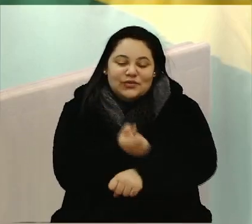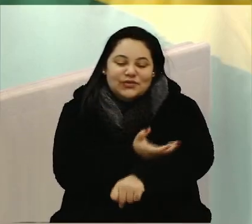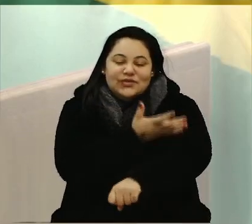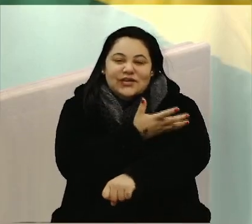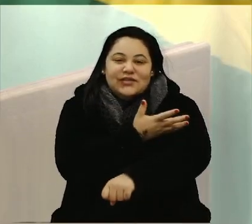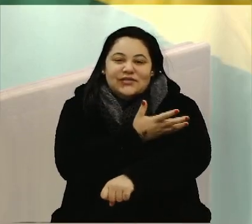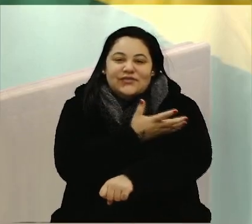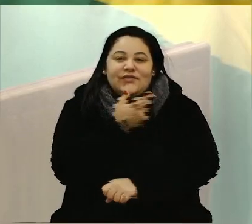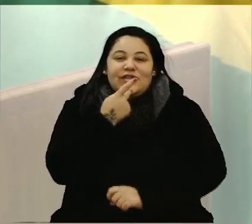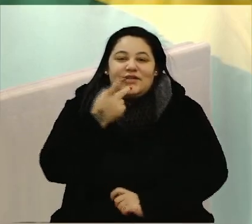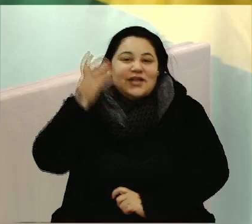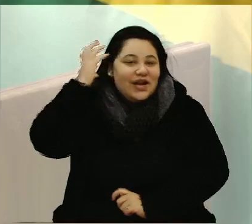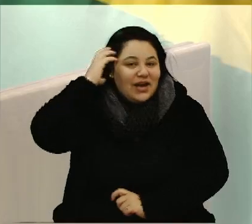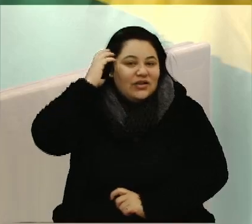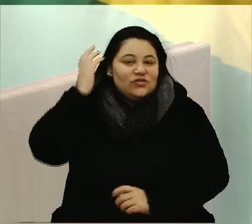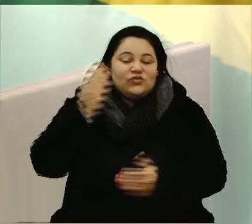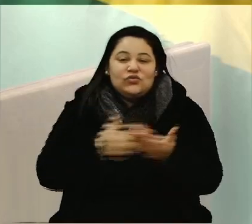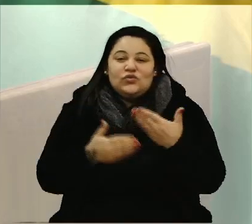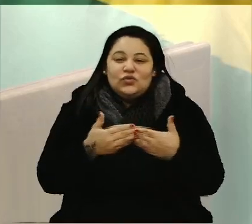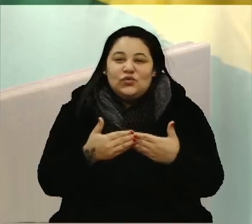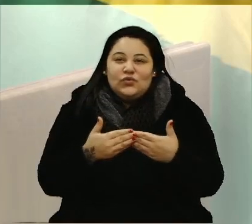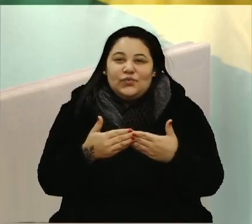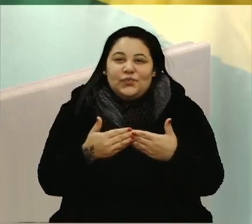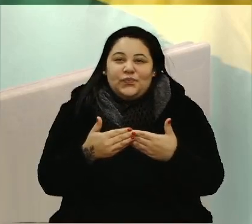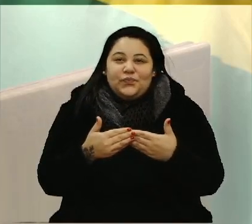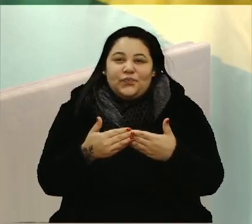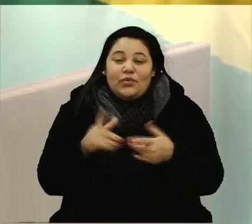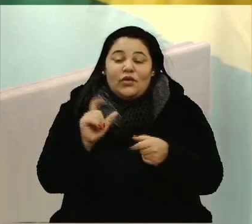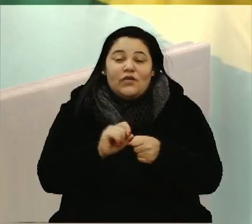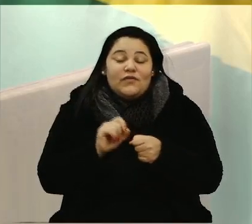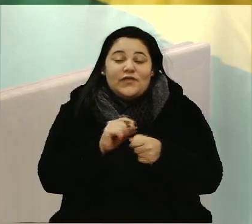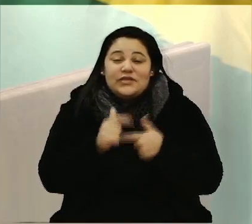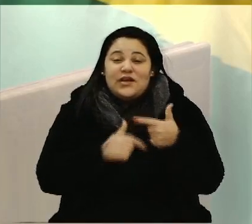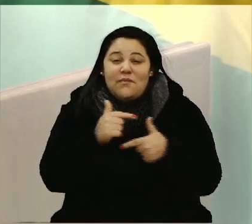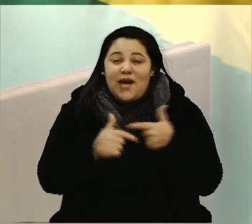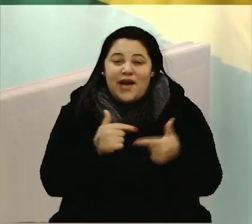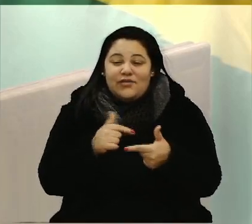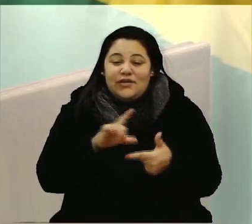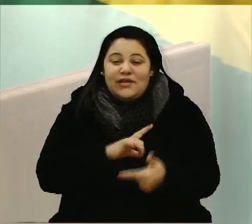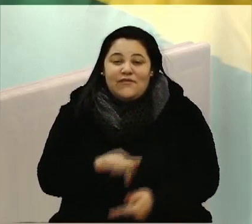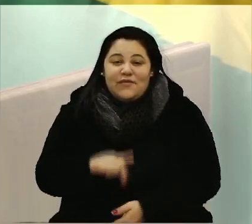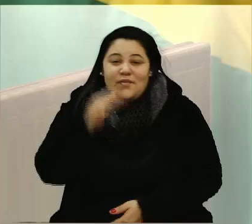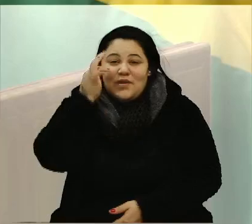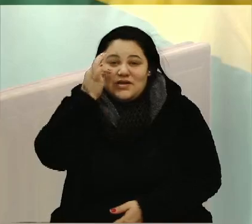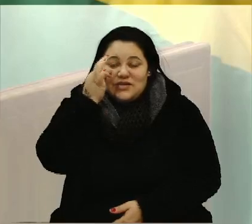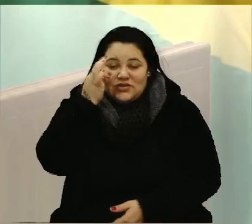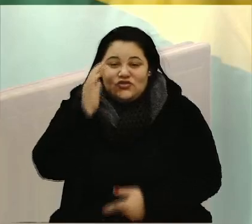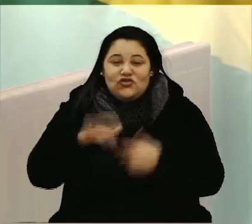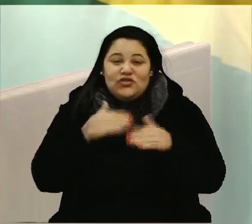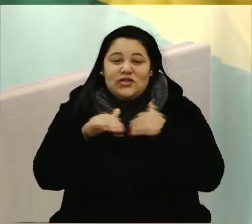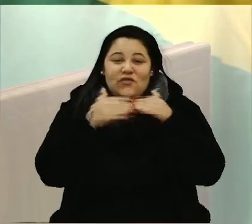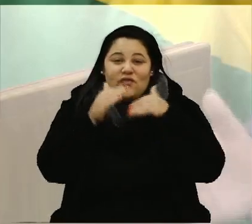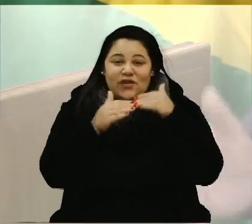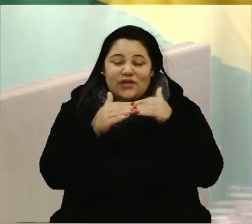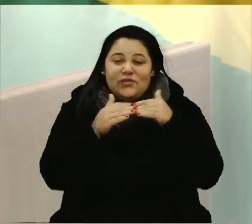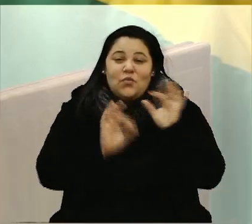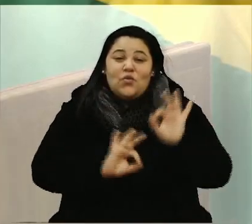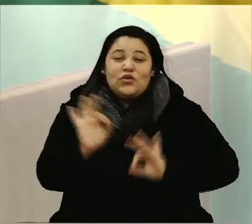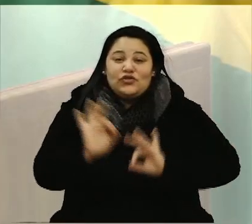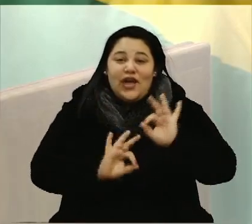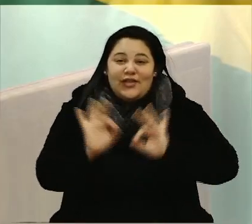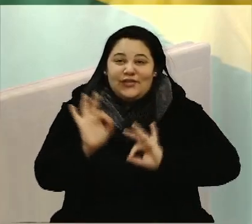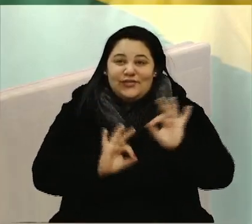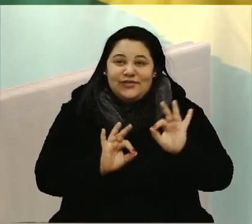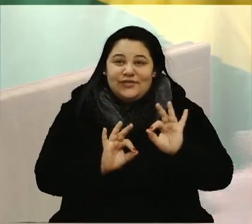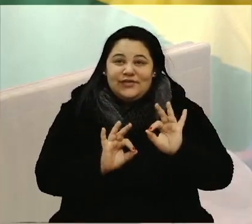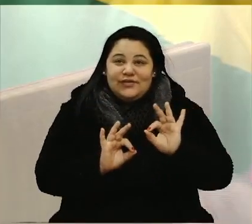sua contribuição quando esteve desenvolvendo, então, esse projeto que logo